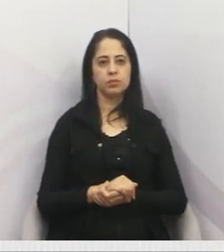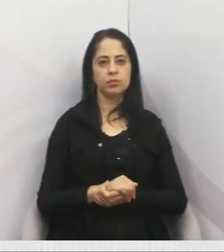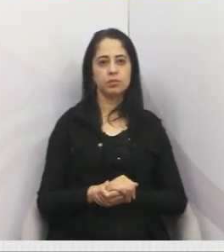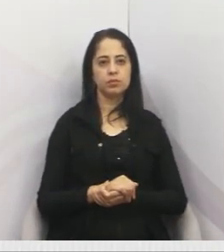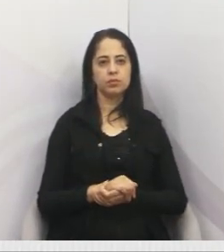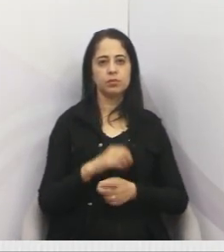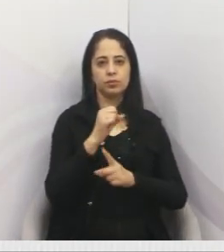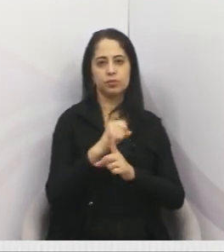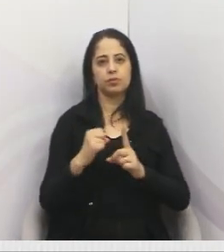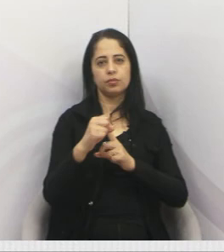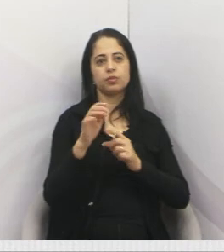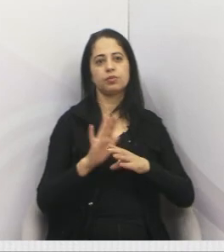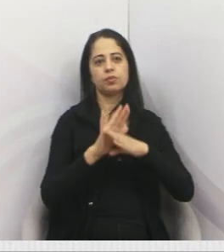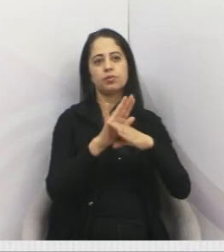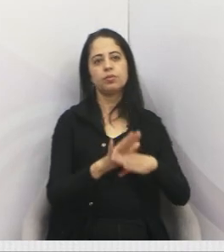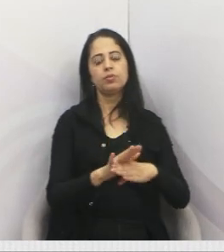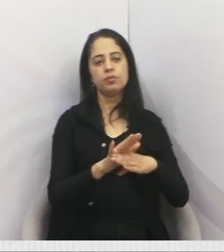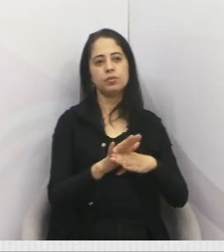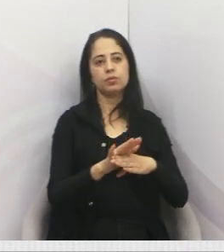Movimentos populares,